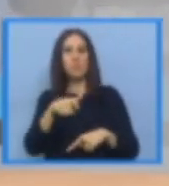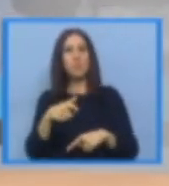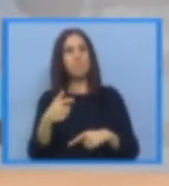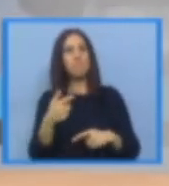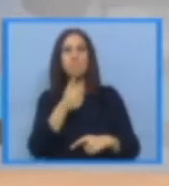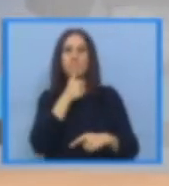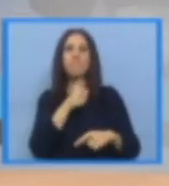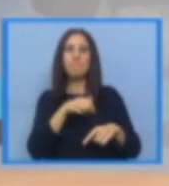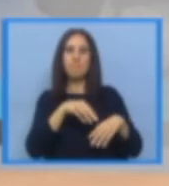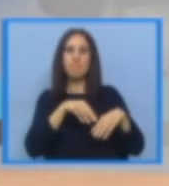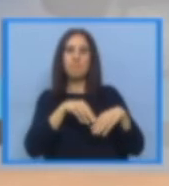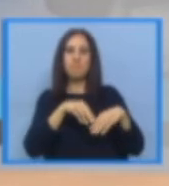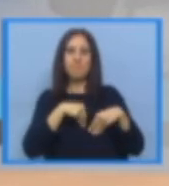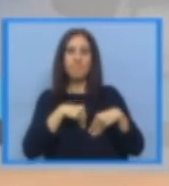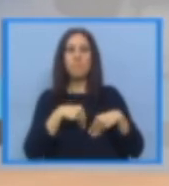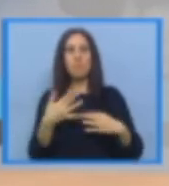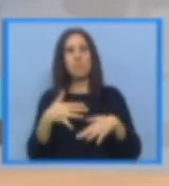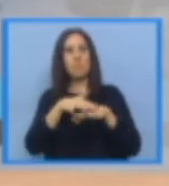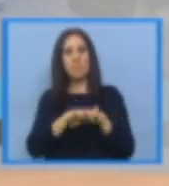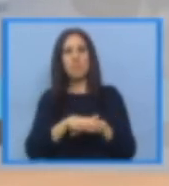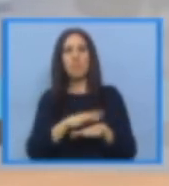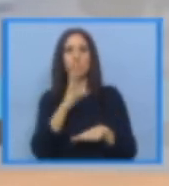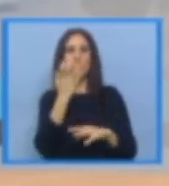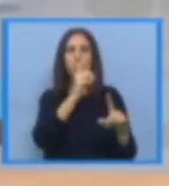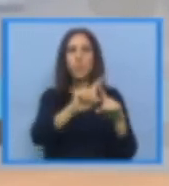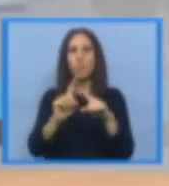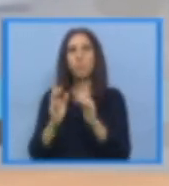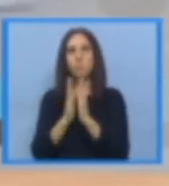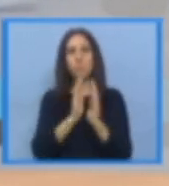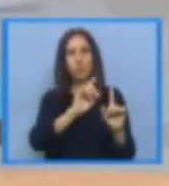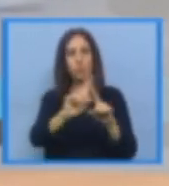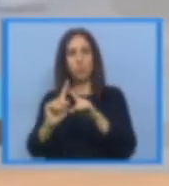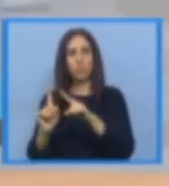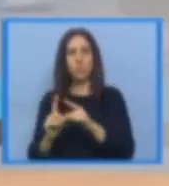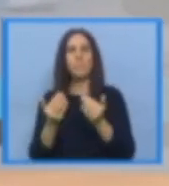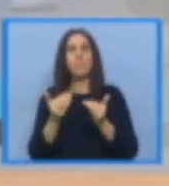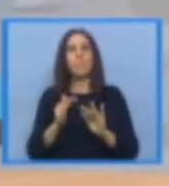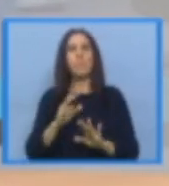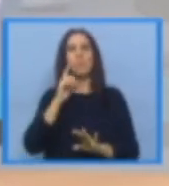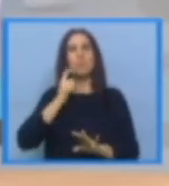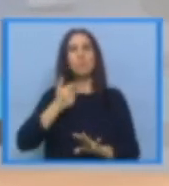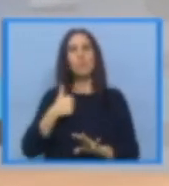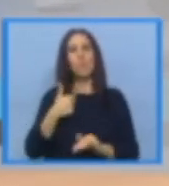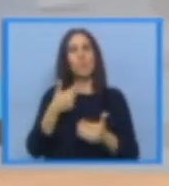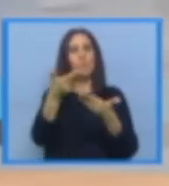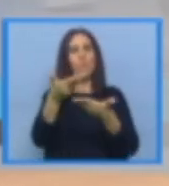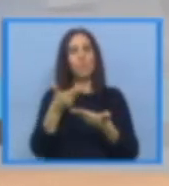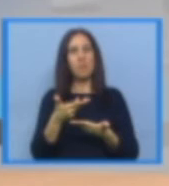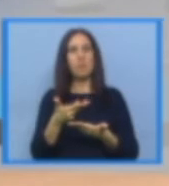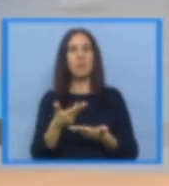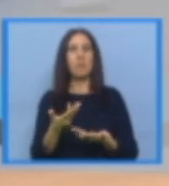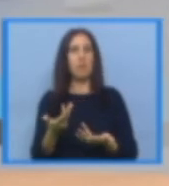explorar por esta integração de culturas diferentes, religiões diferentes, mas sobretudo o meu convite